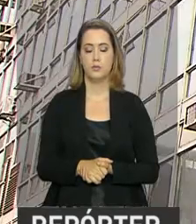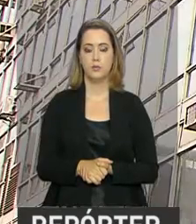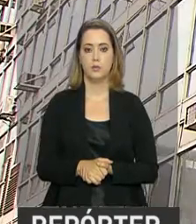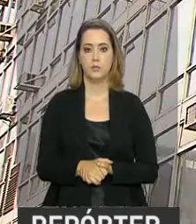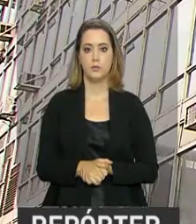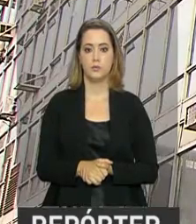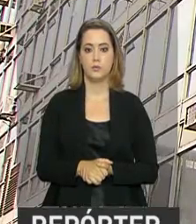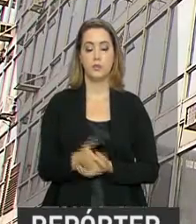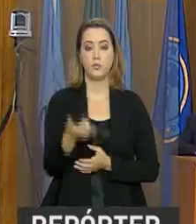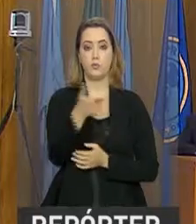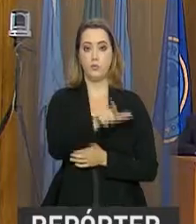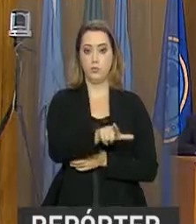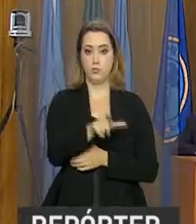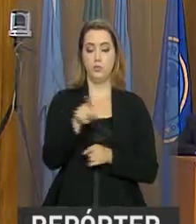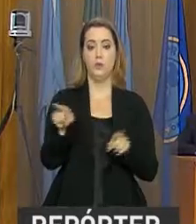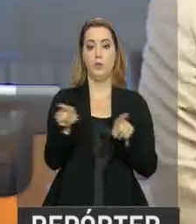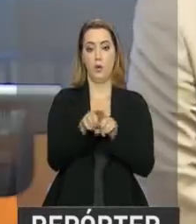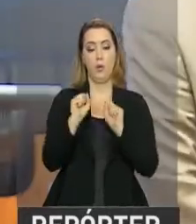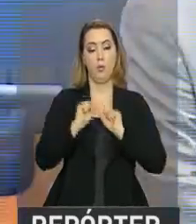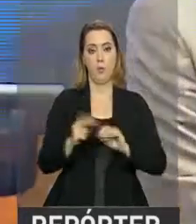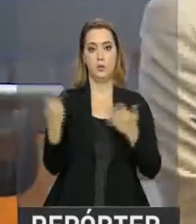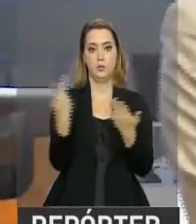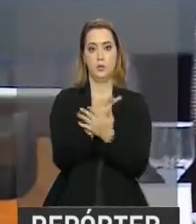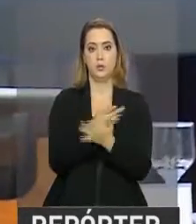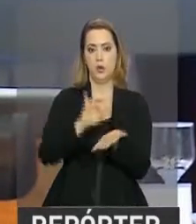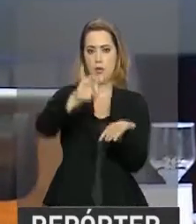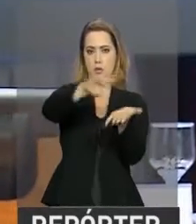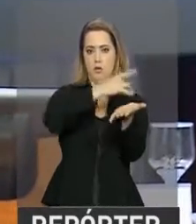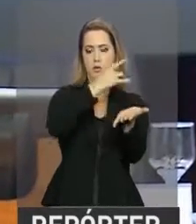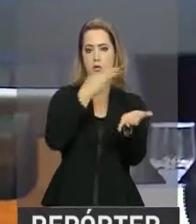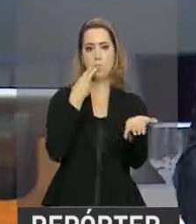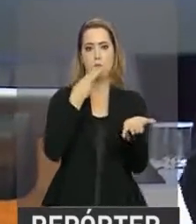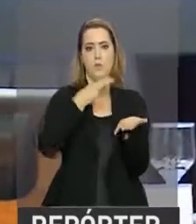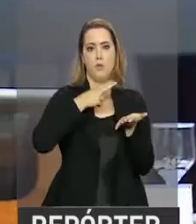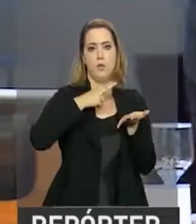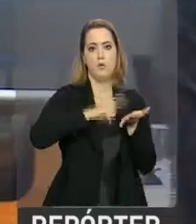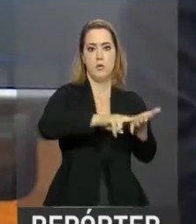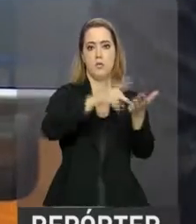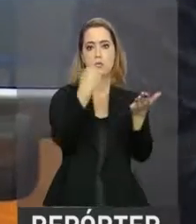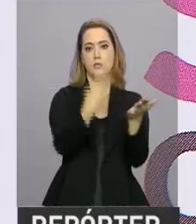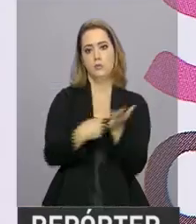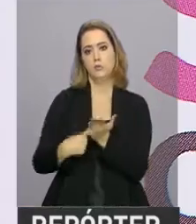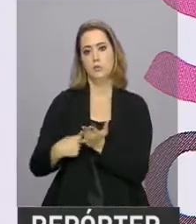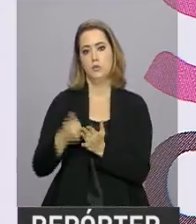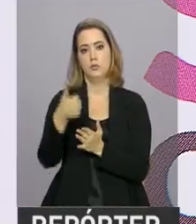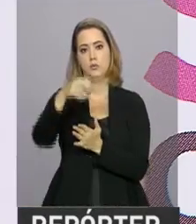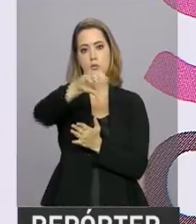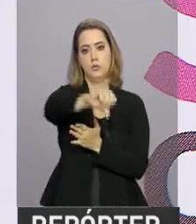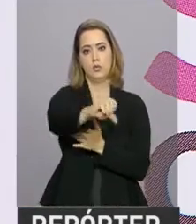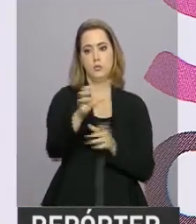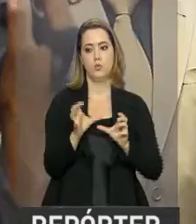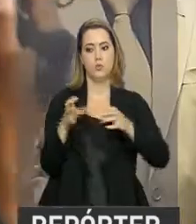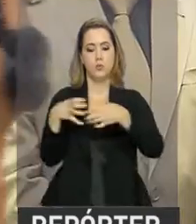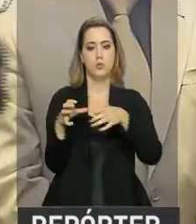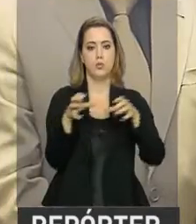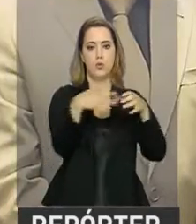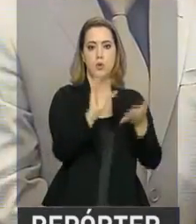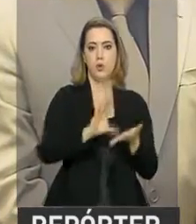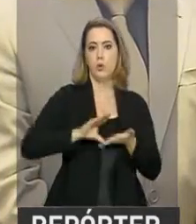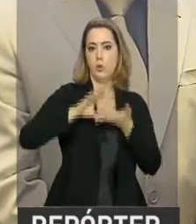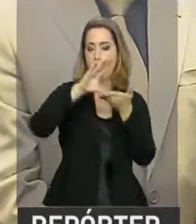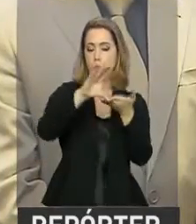outra medida adotada pelo governo foi a assinatura de uma carta compromisso com 19 associações e conselhos de saúde